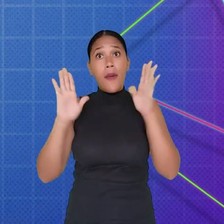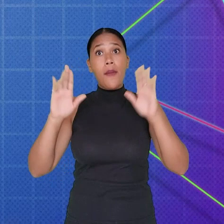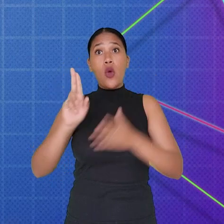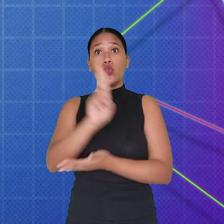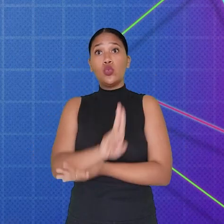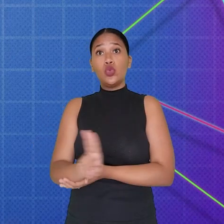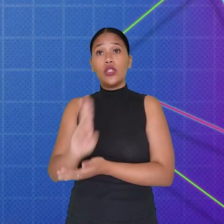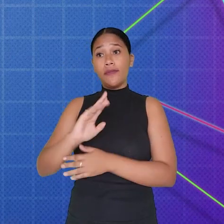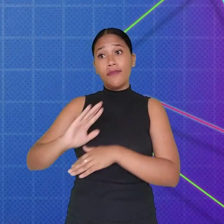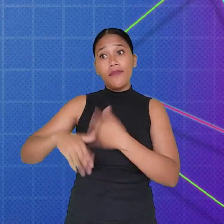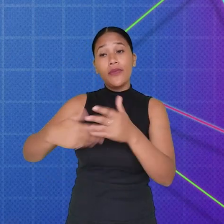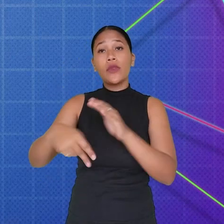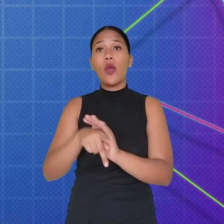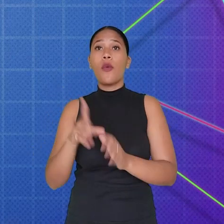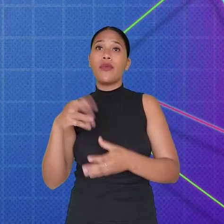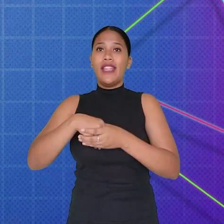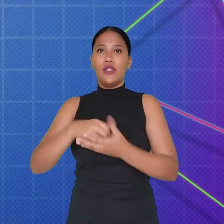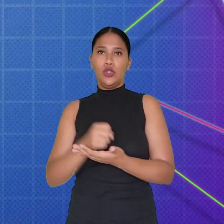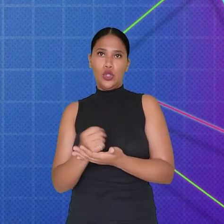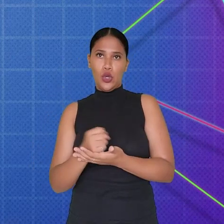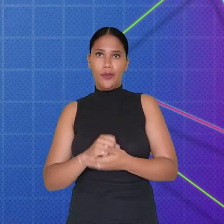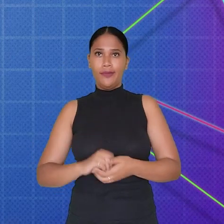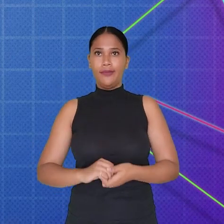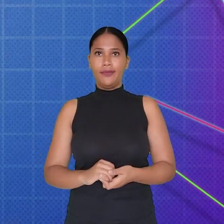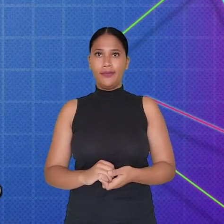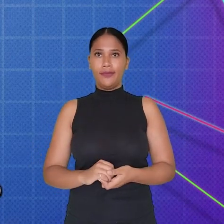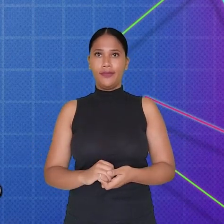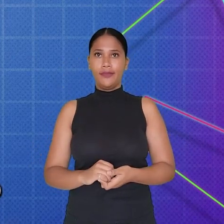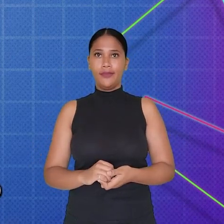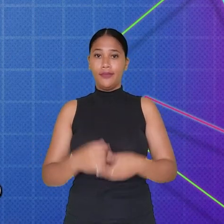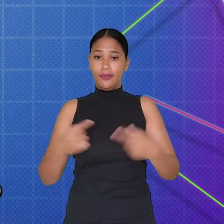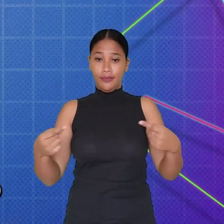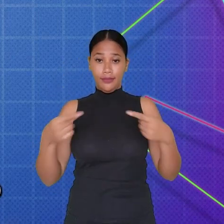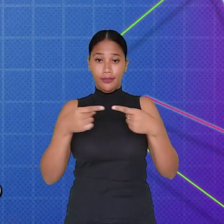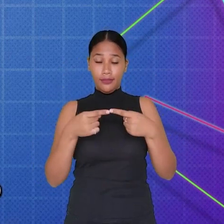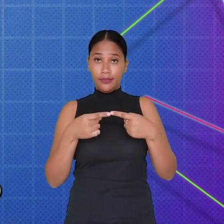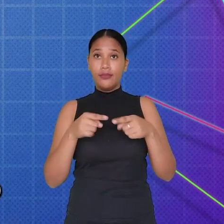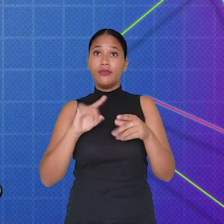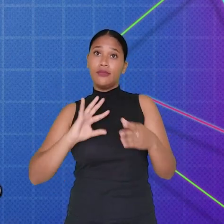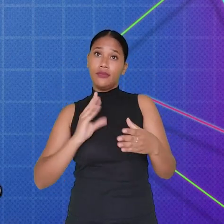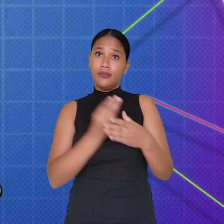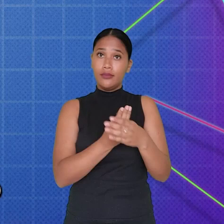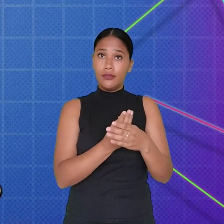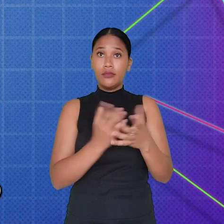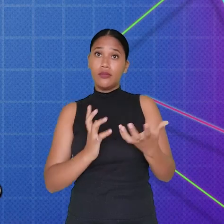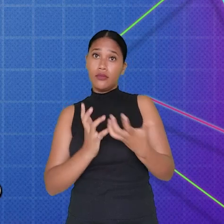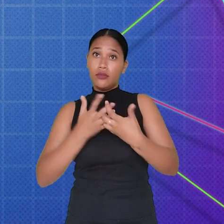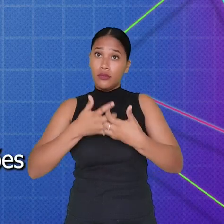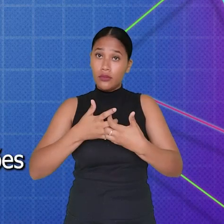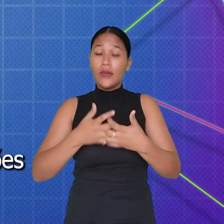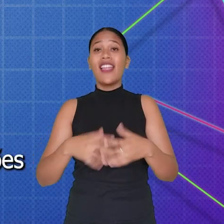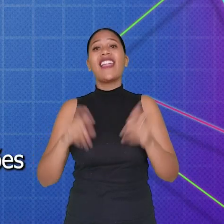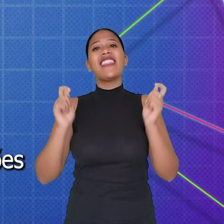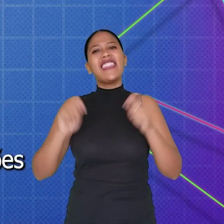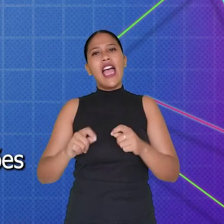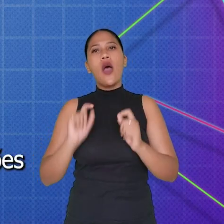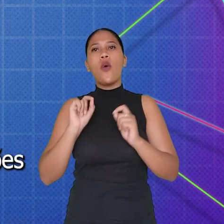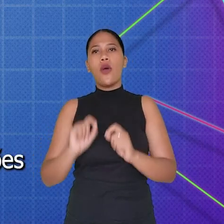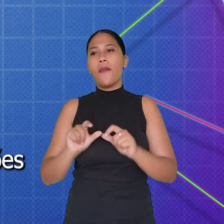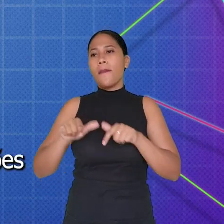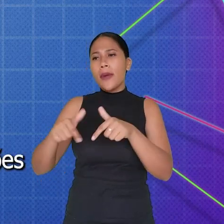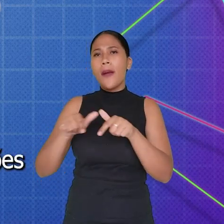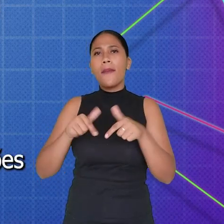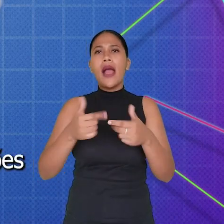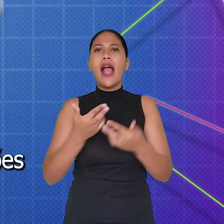amplamente utilizadas no desenvolvimento de jogos. A associação, agregação e composição podem ser aplicadas